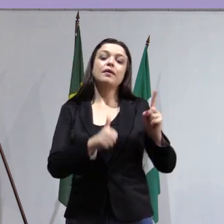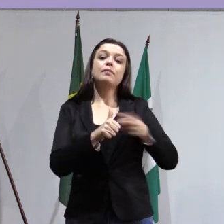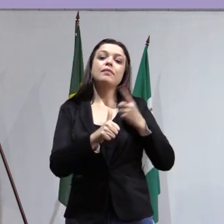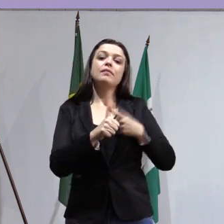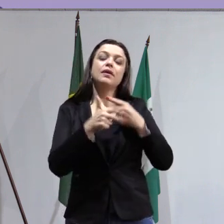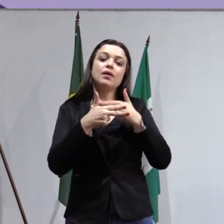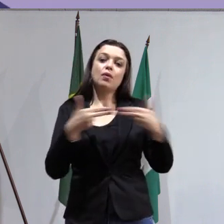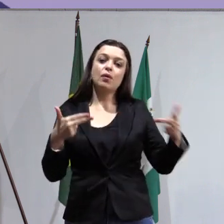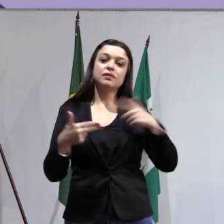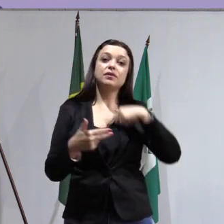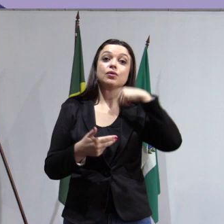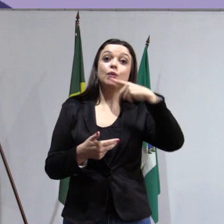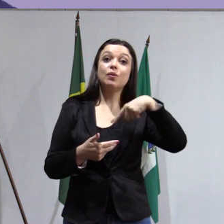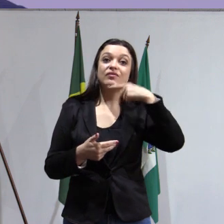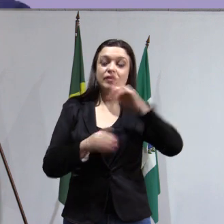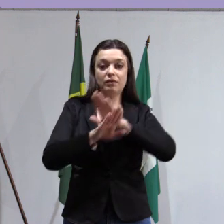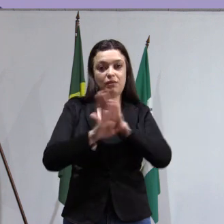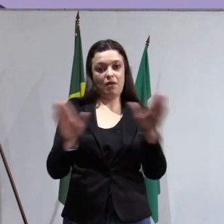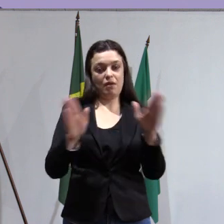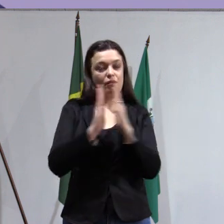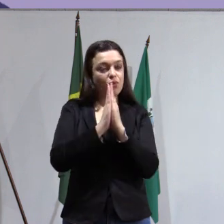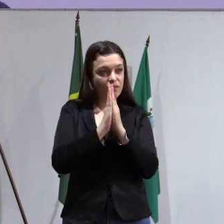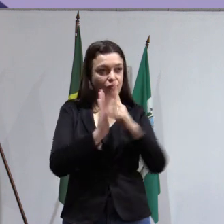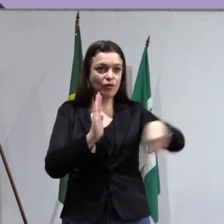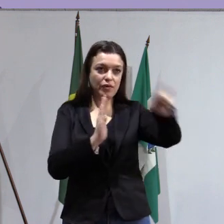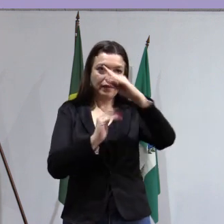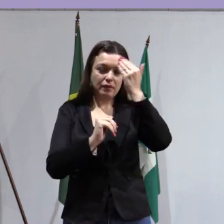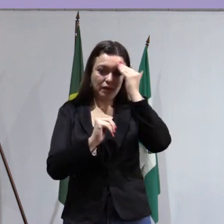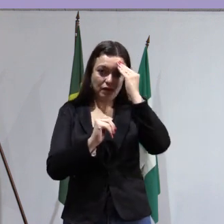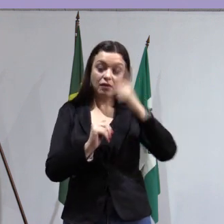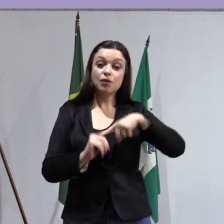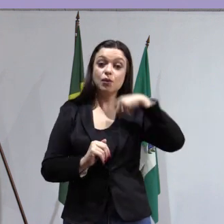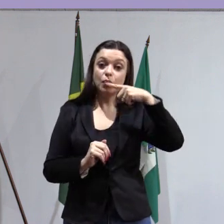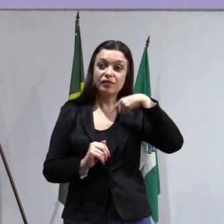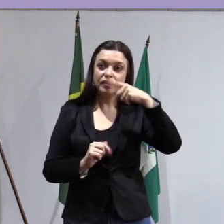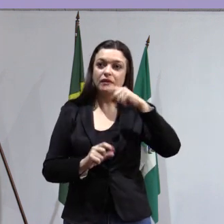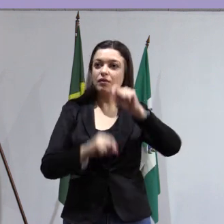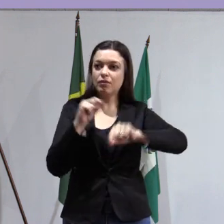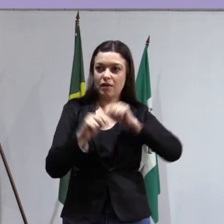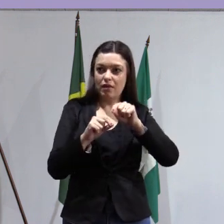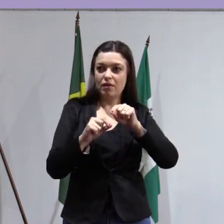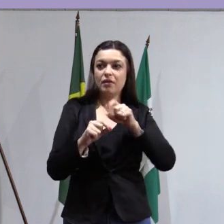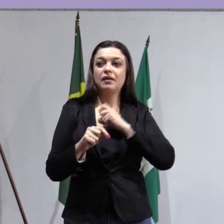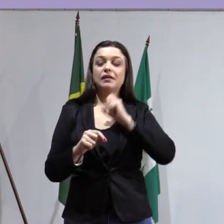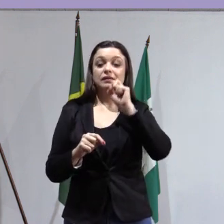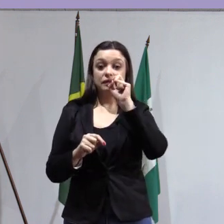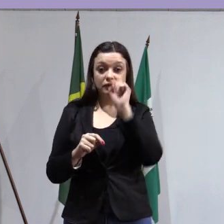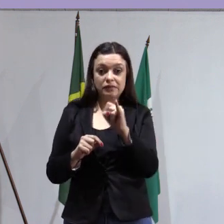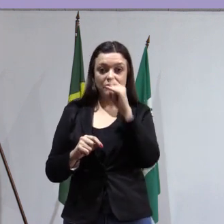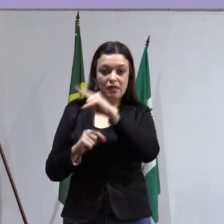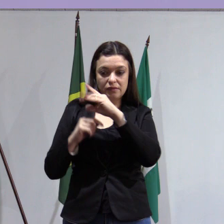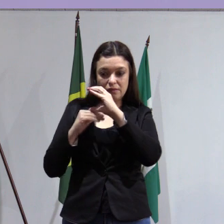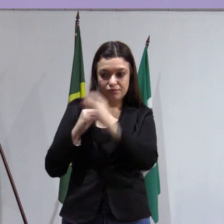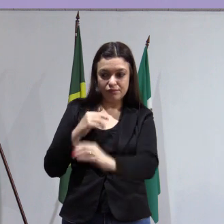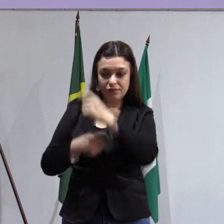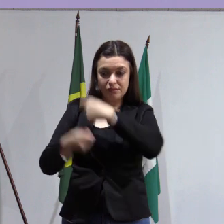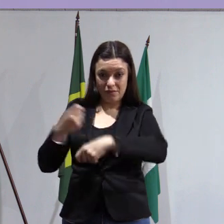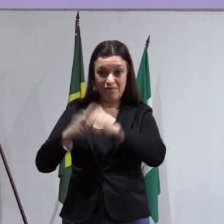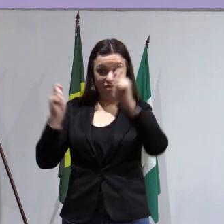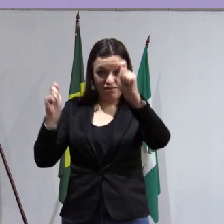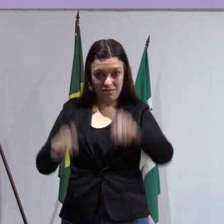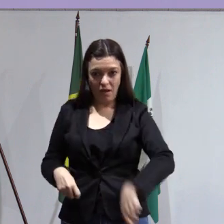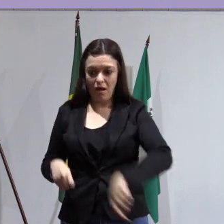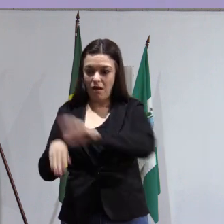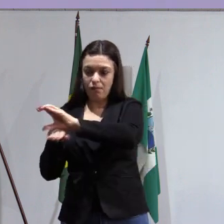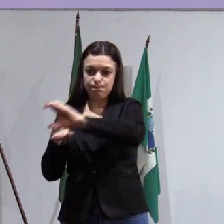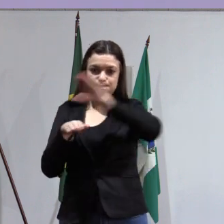tá? Por favor, eu estou colocando aqui dúvidas, é se esse fundo vai poder dar aporte